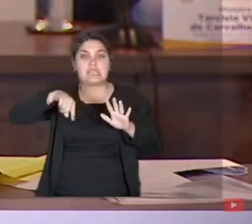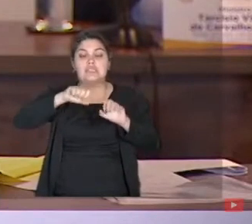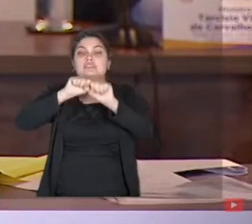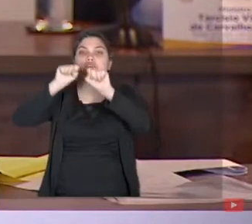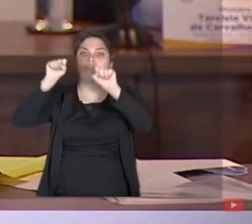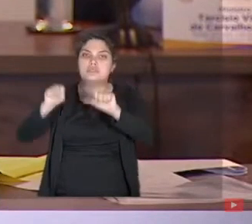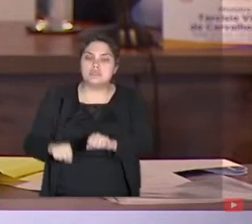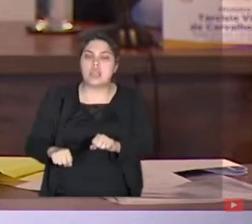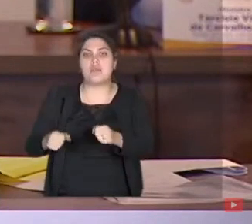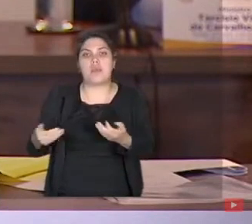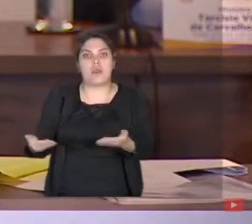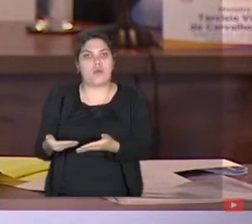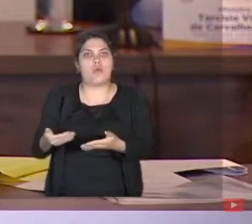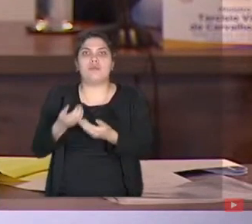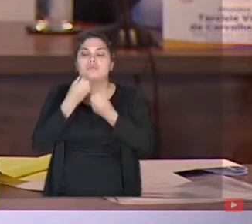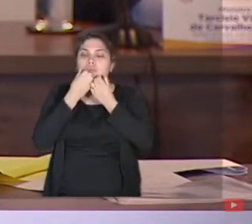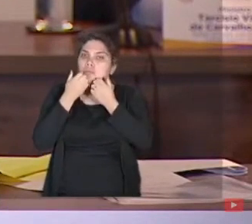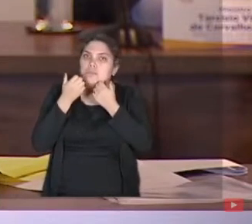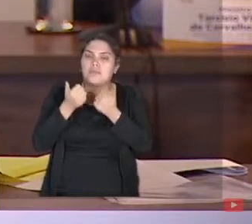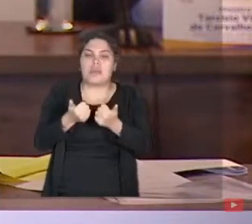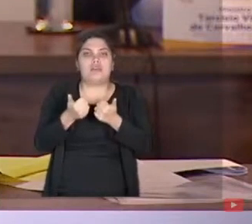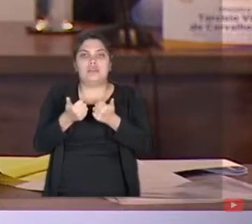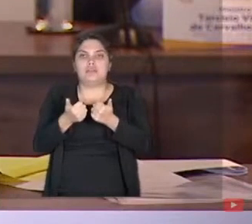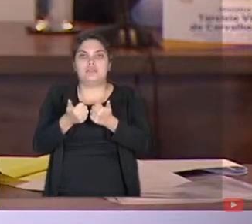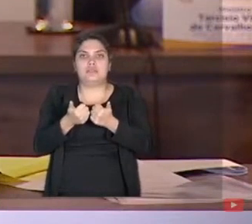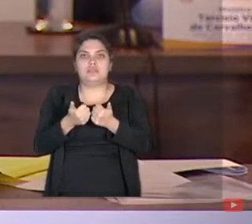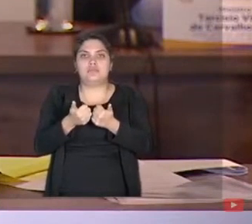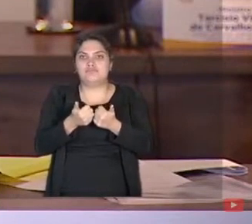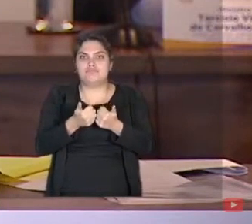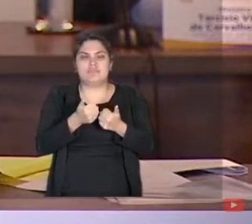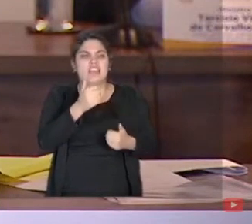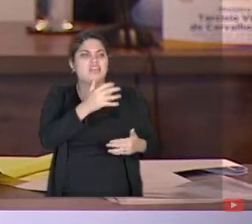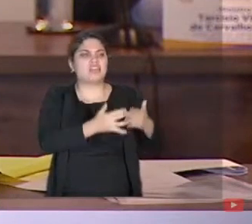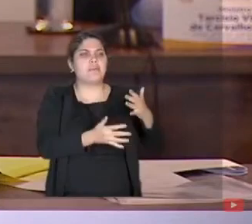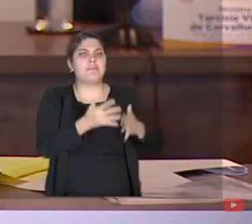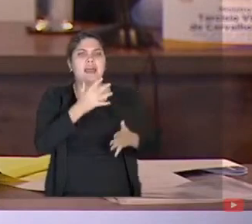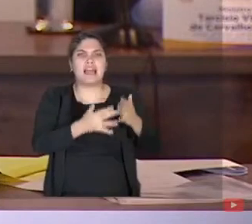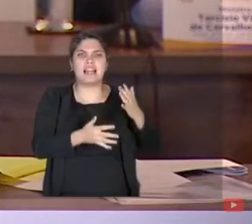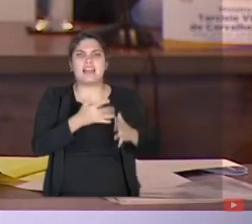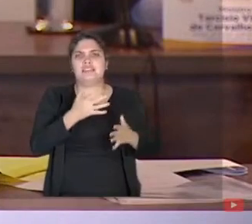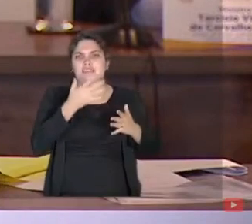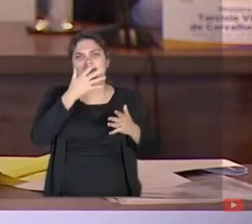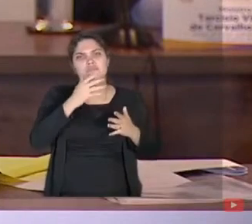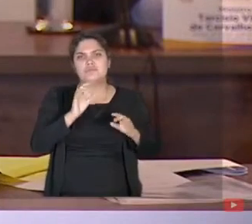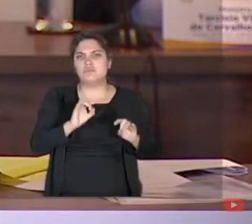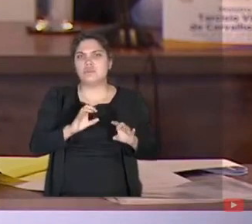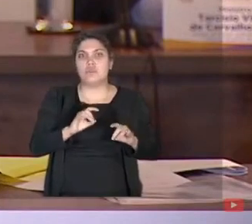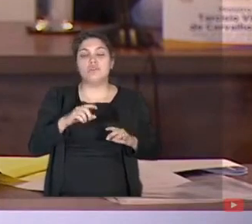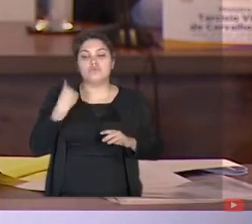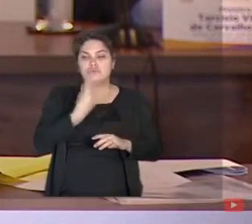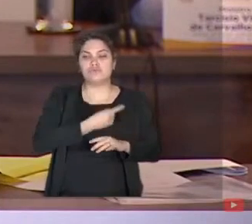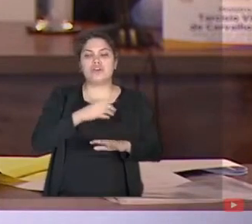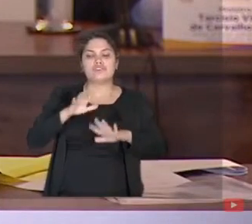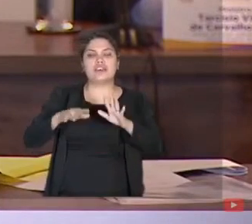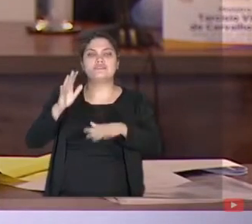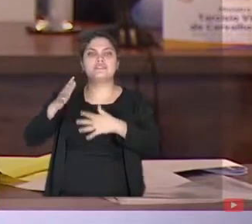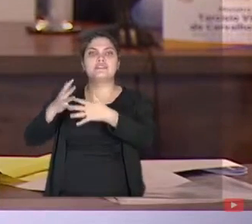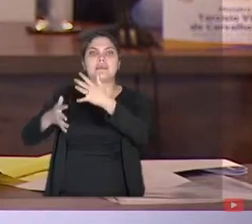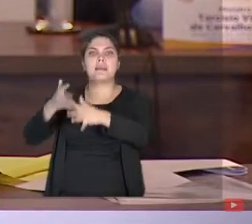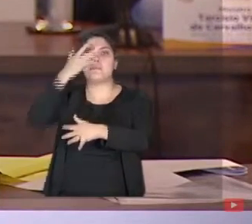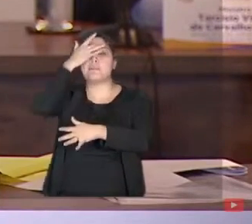tem funcionado bem e seria mexer num time que está ganhando. Geralmente a gente só mexe nos times que estão